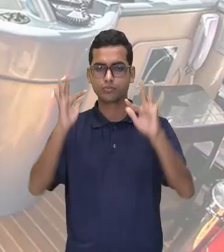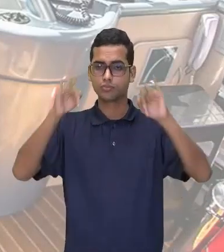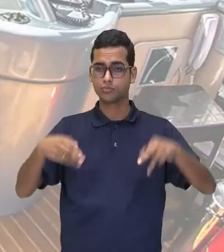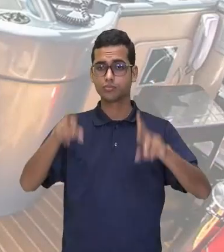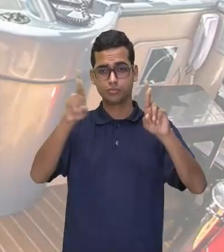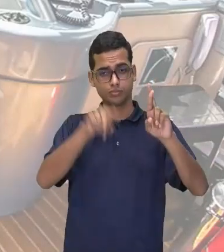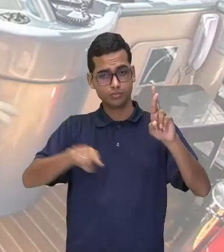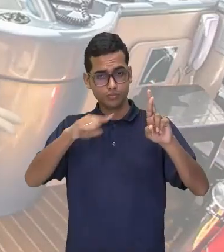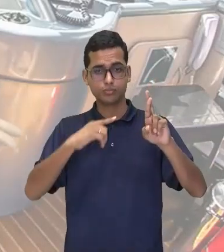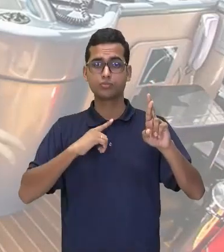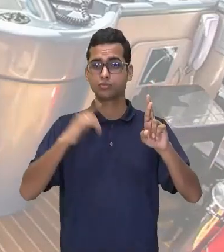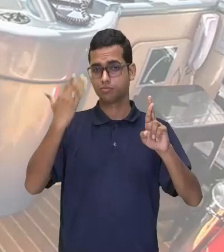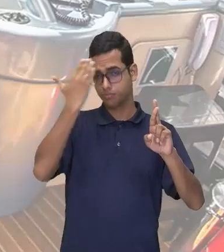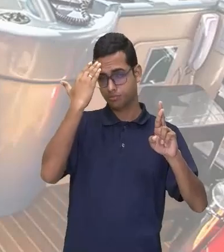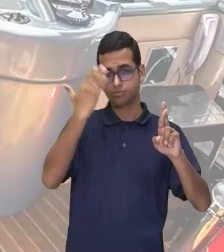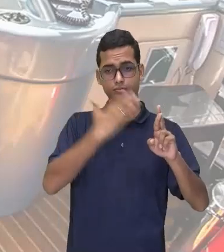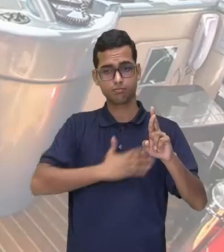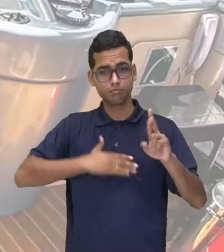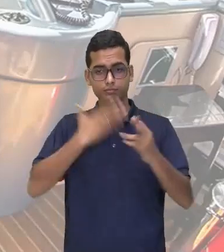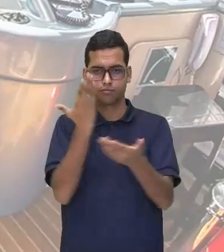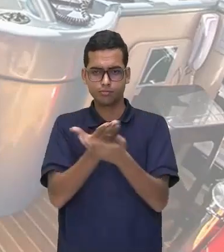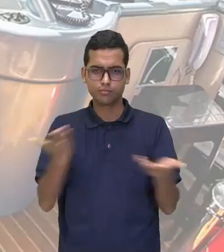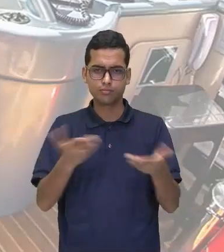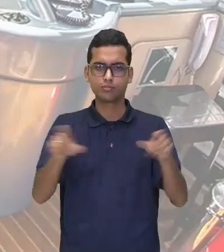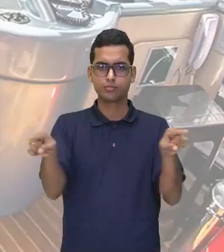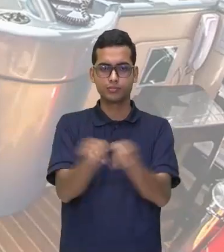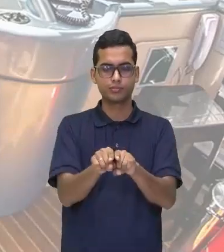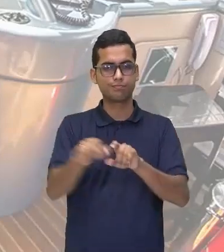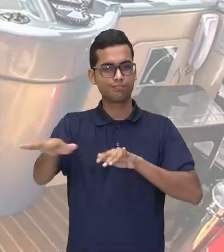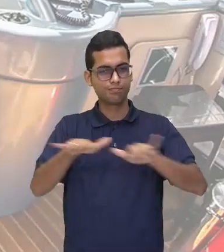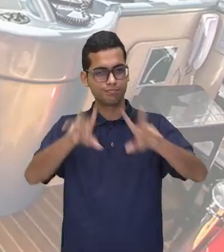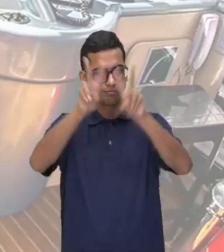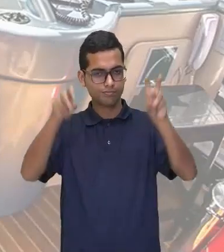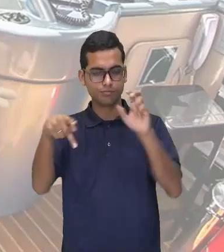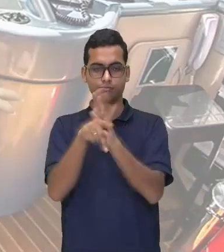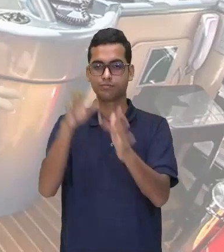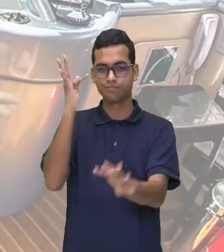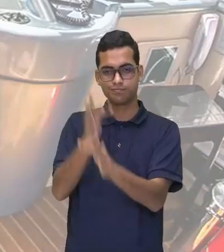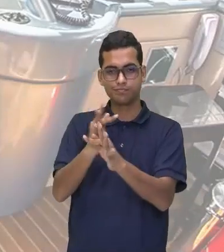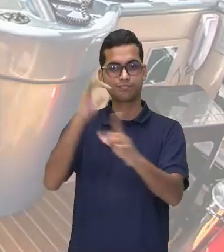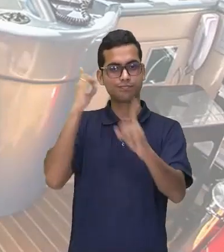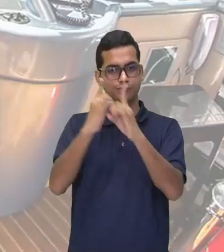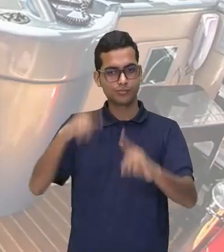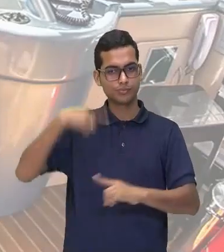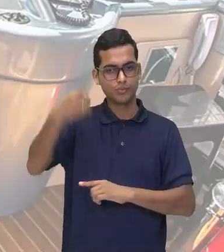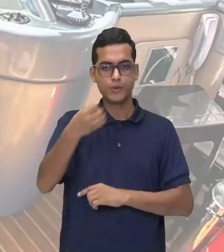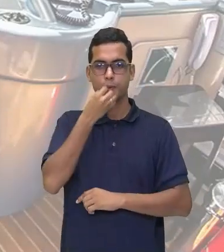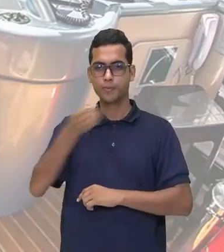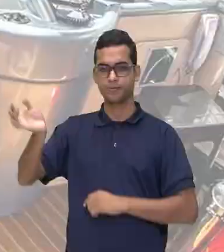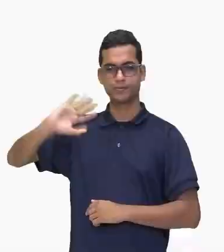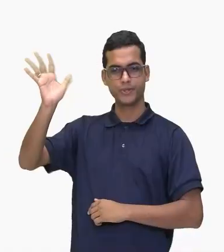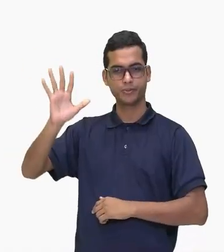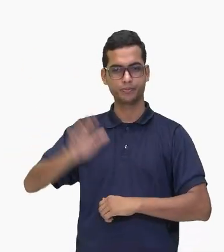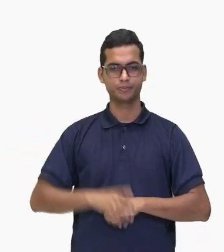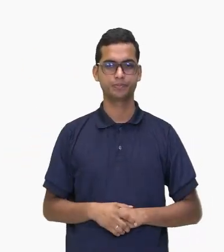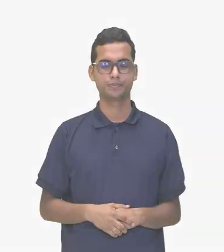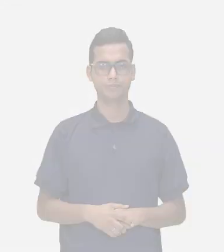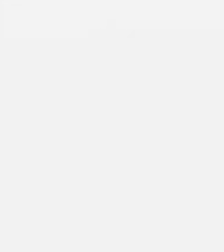espero que vocês tenham gostado da nossa aula de movimento, da física, e até mais. Tchau!